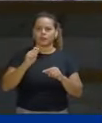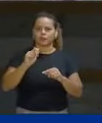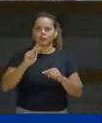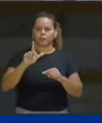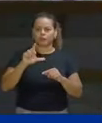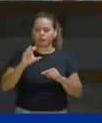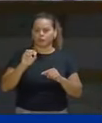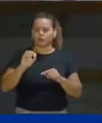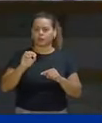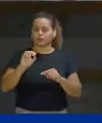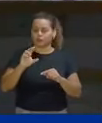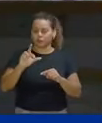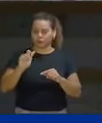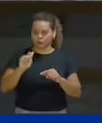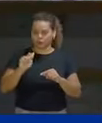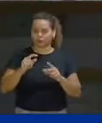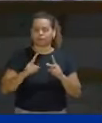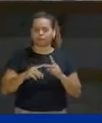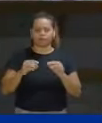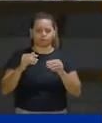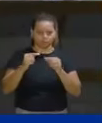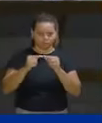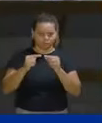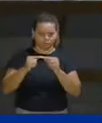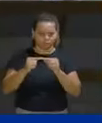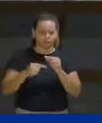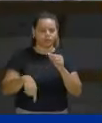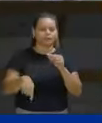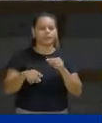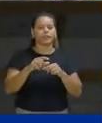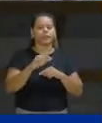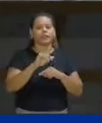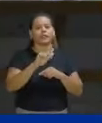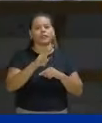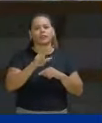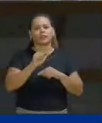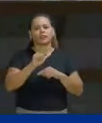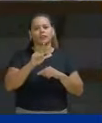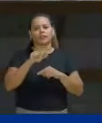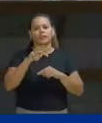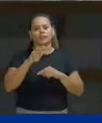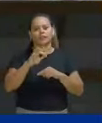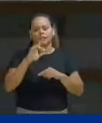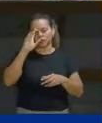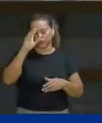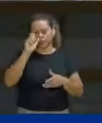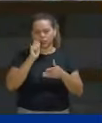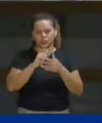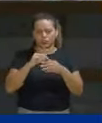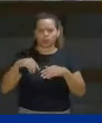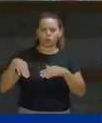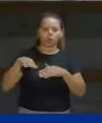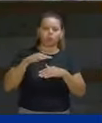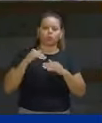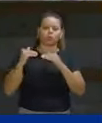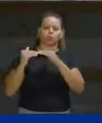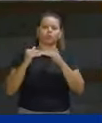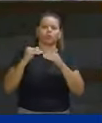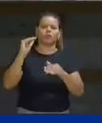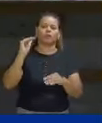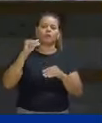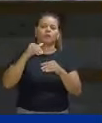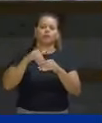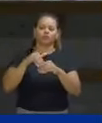Pela aprovação. E juiz Rivaldo Valente. Pela aprovação, senhor presidente. Decisão. Tribunal Regional Eleitoral.